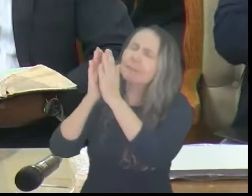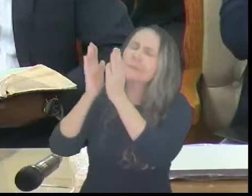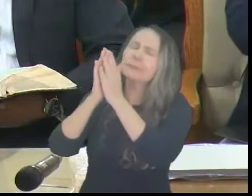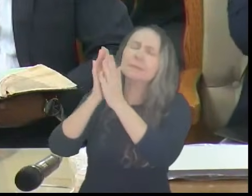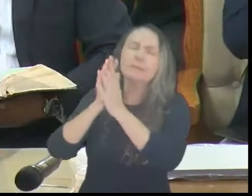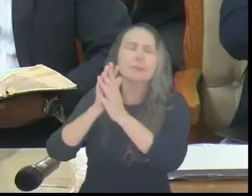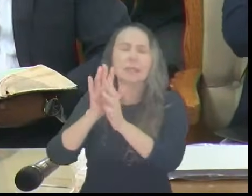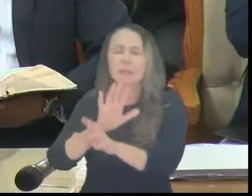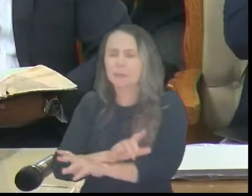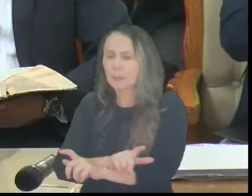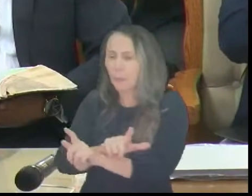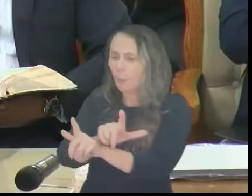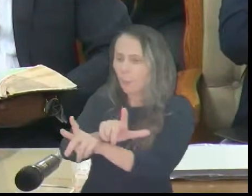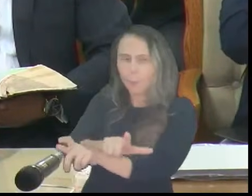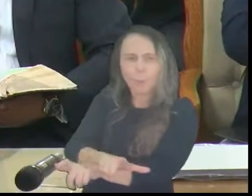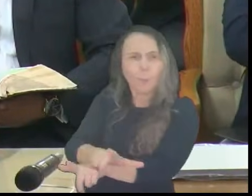florescerá